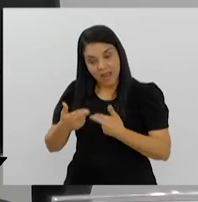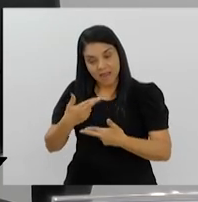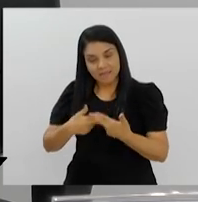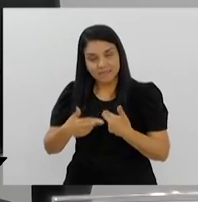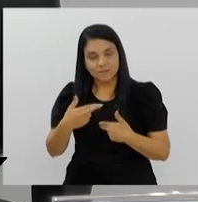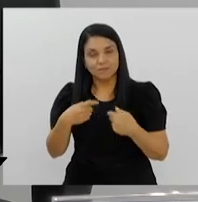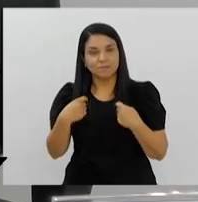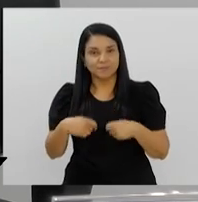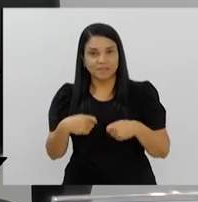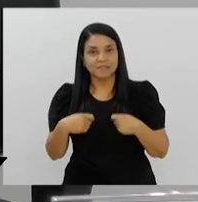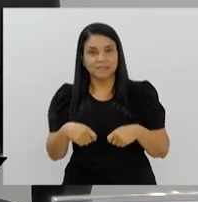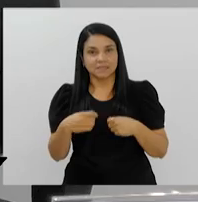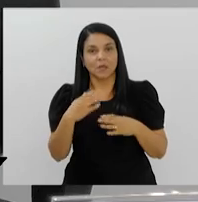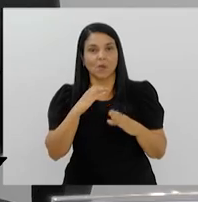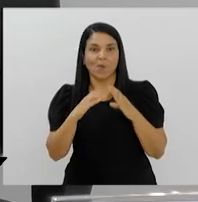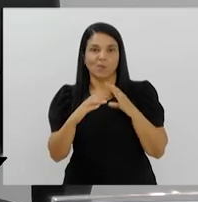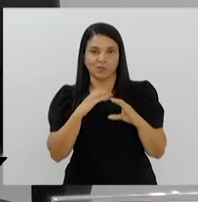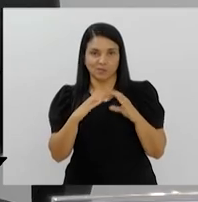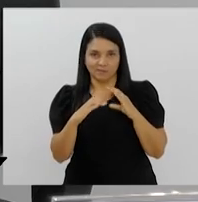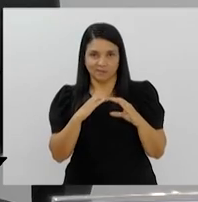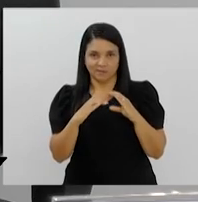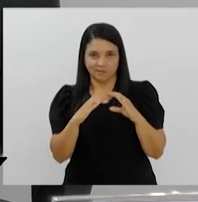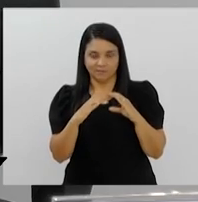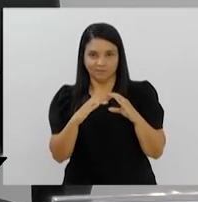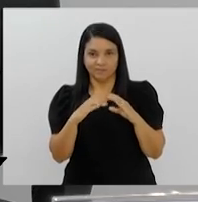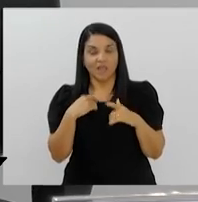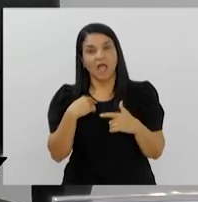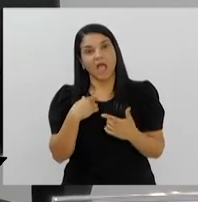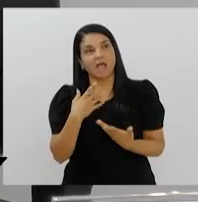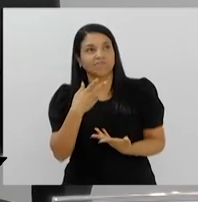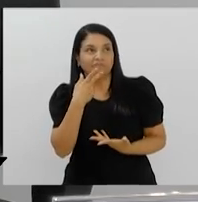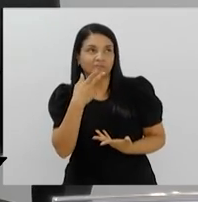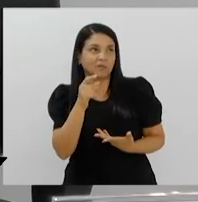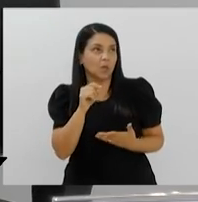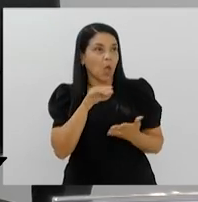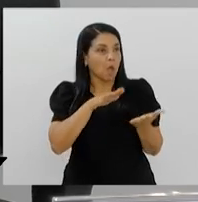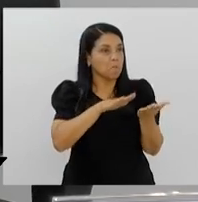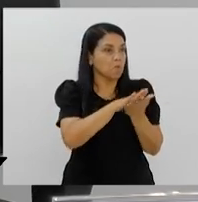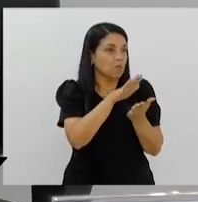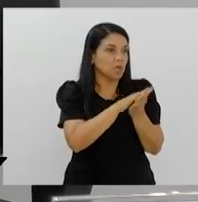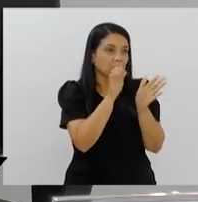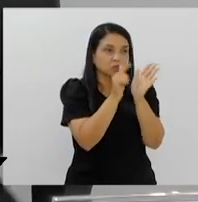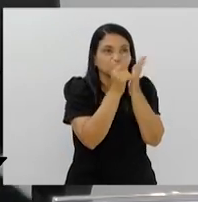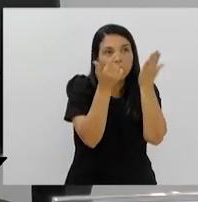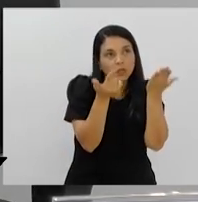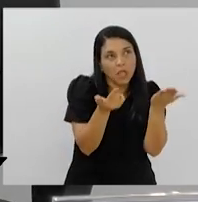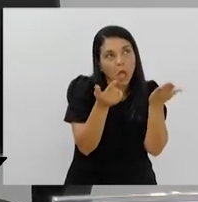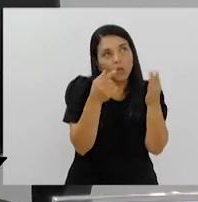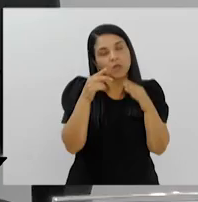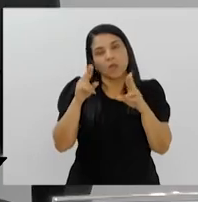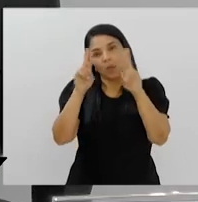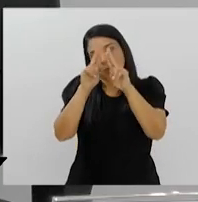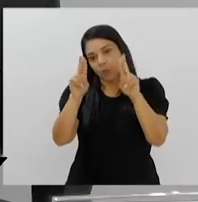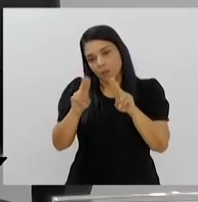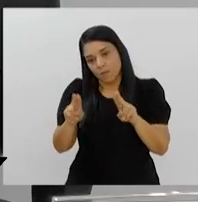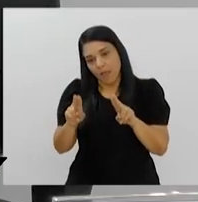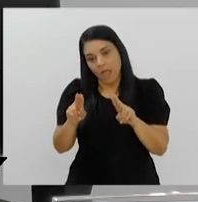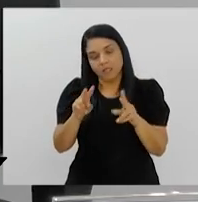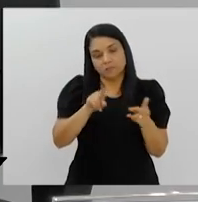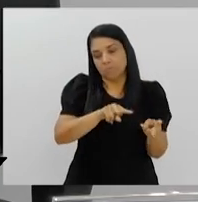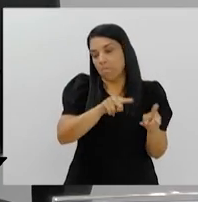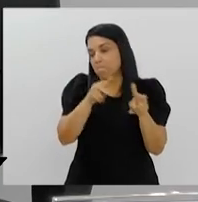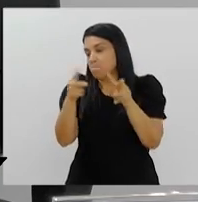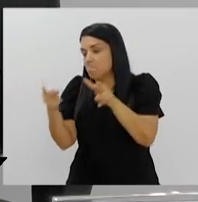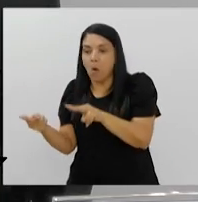as partes Não basta dizer olha eu publiquei lá no jornal tal que a Unimed ia passar uma paraa